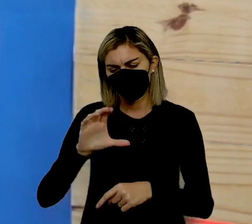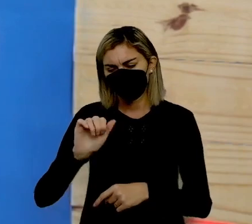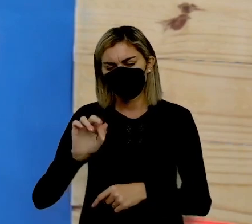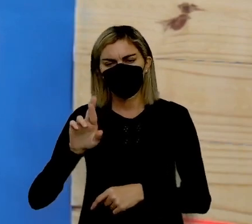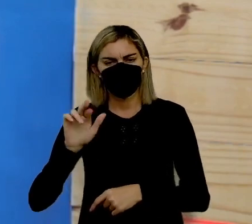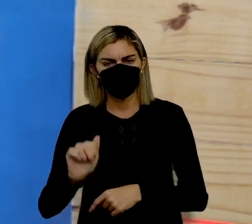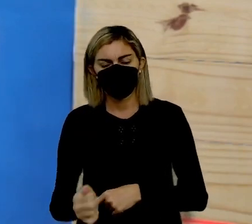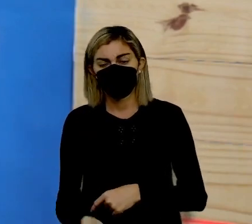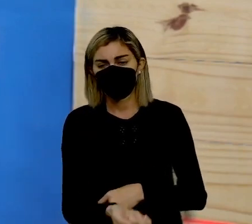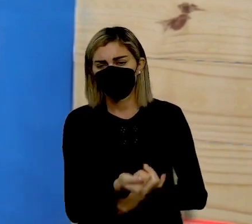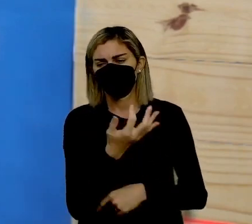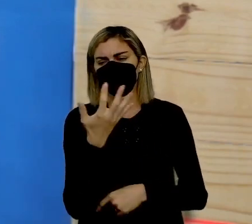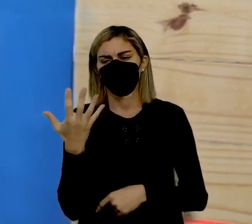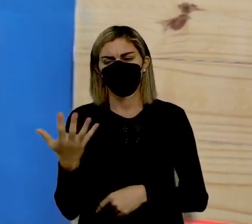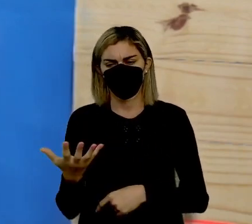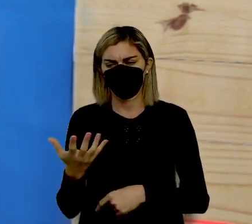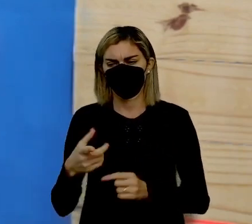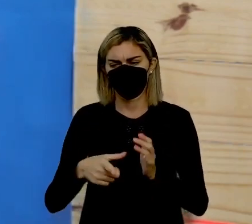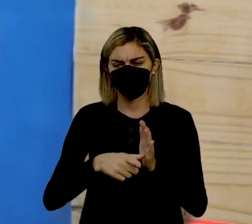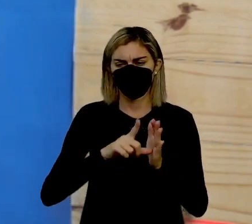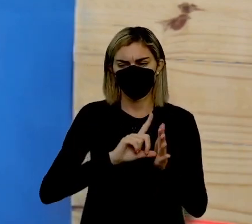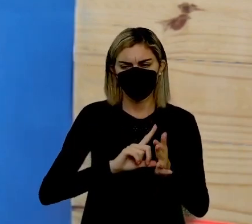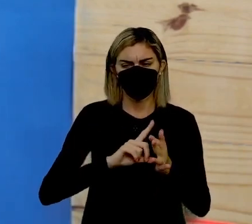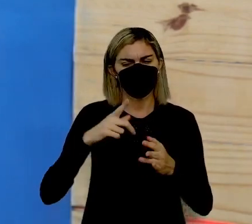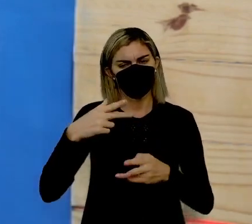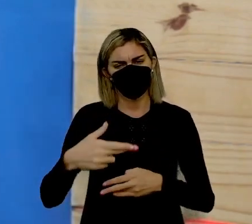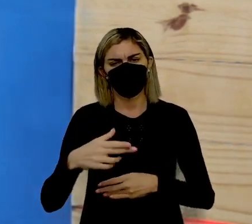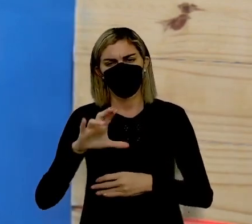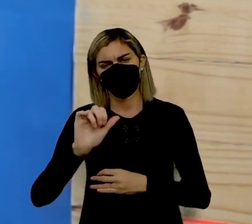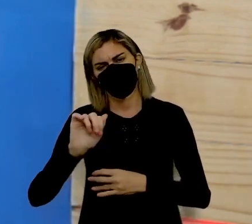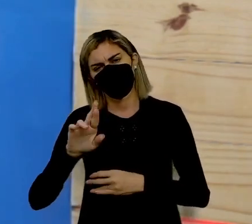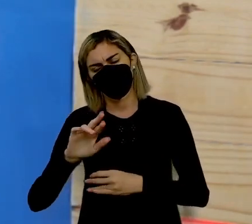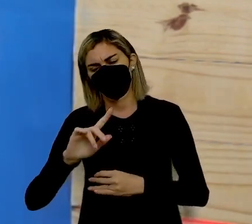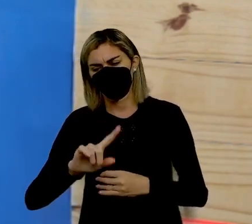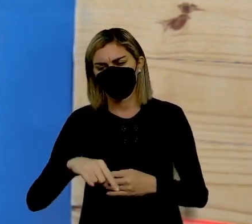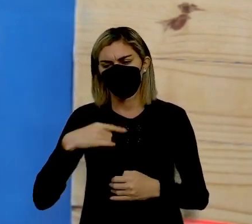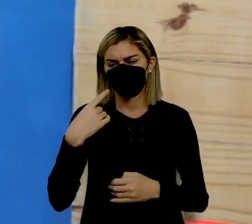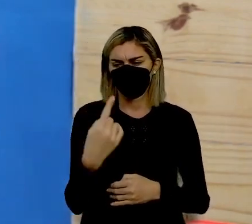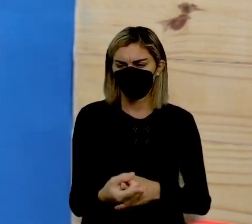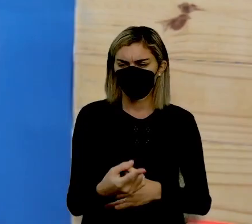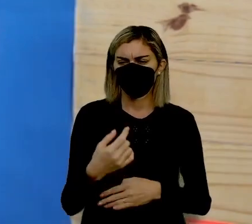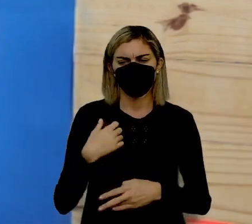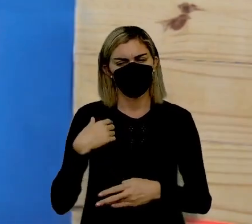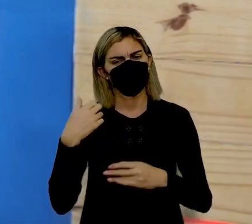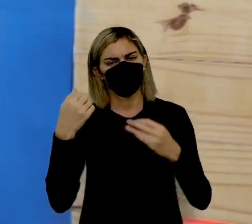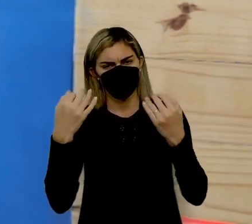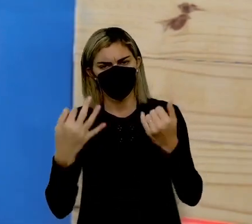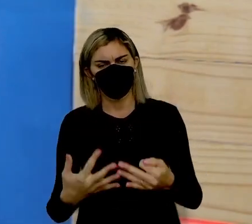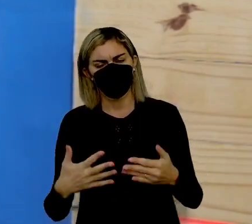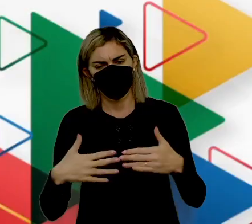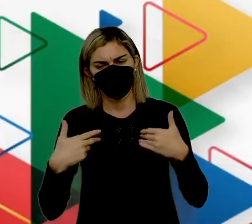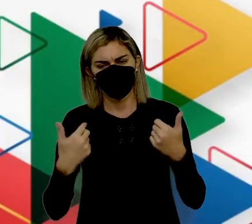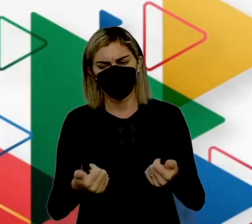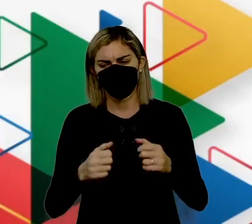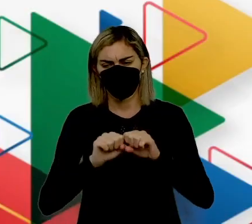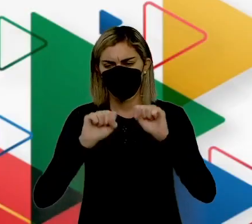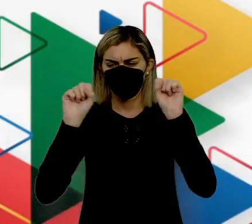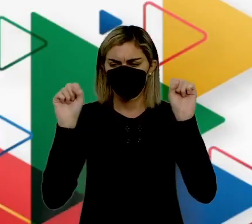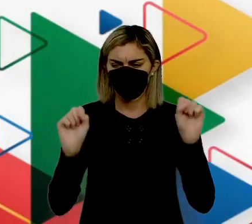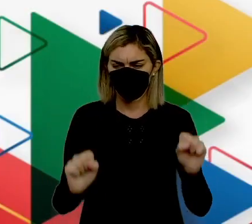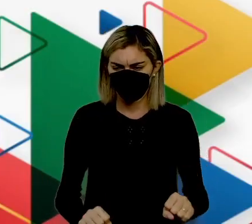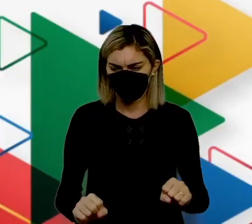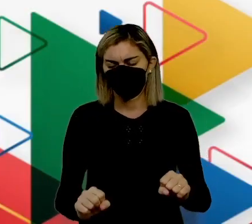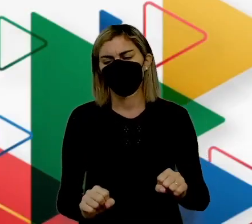A quantidade de carga que tinha antes é igual à quantidade de carga depois. Explicar melhor. Num sistema